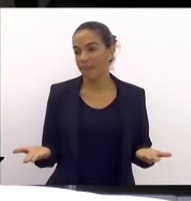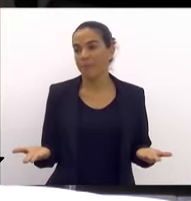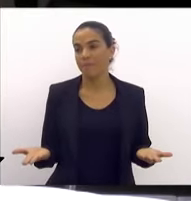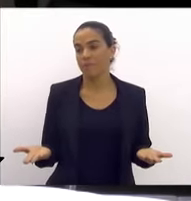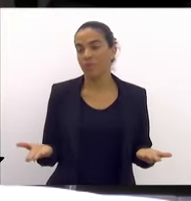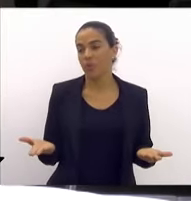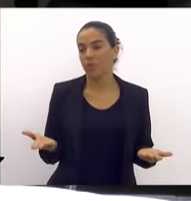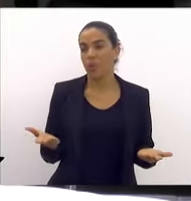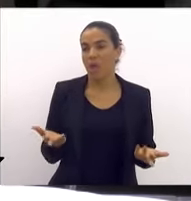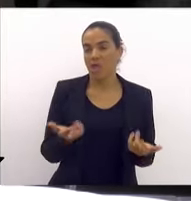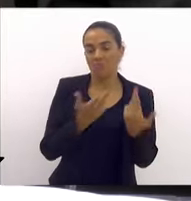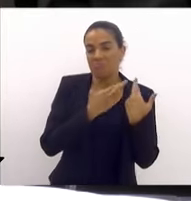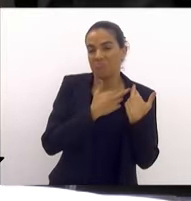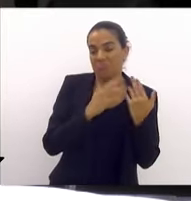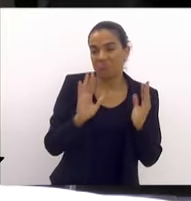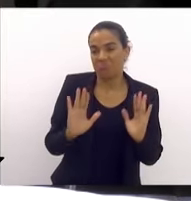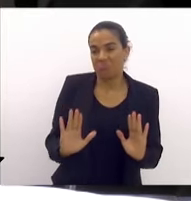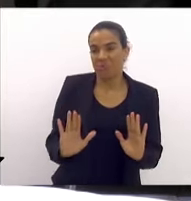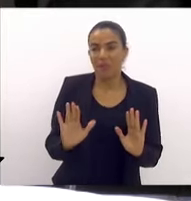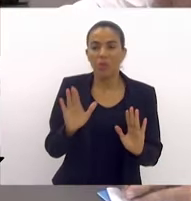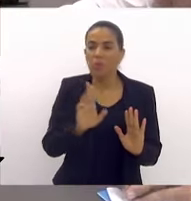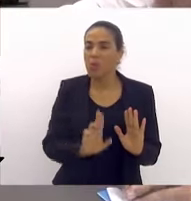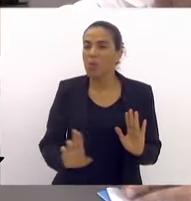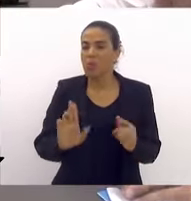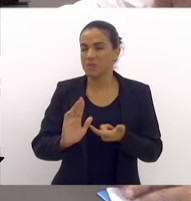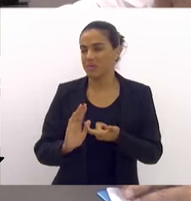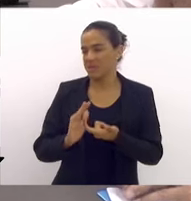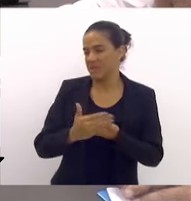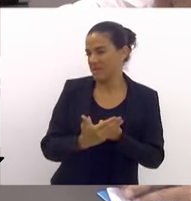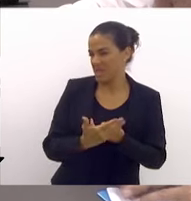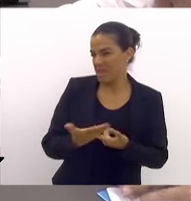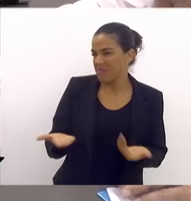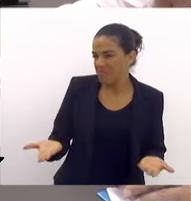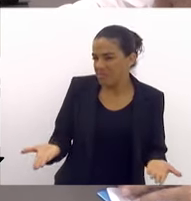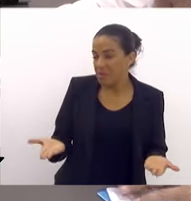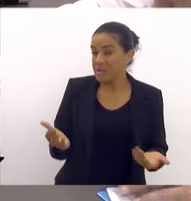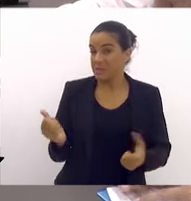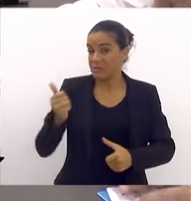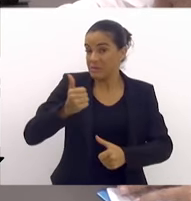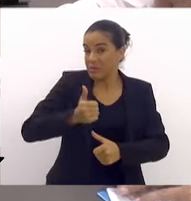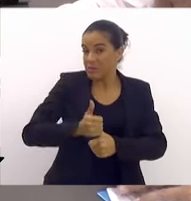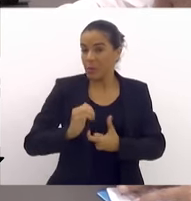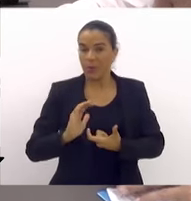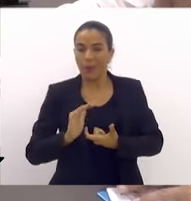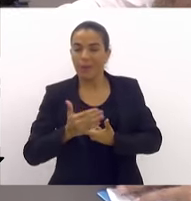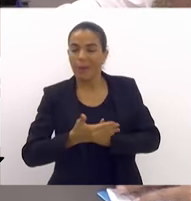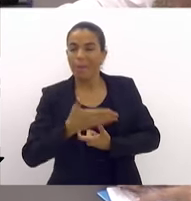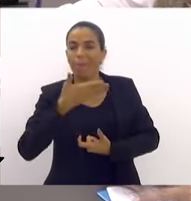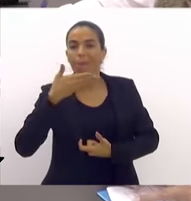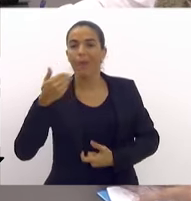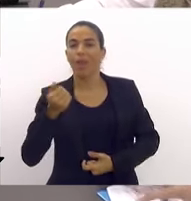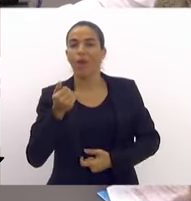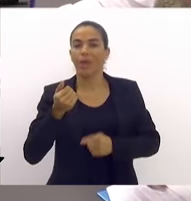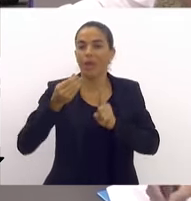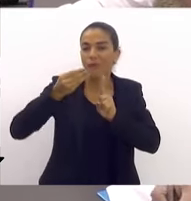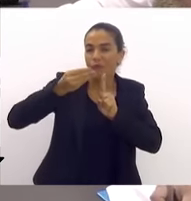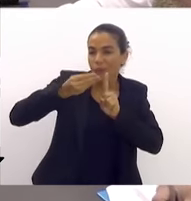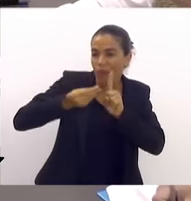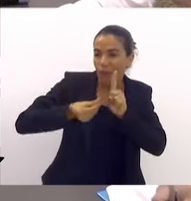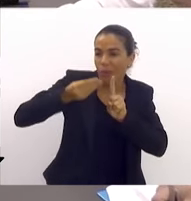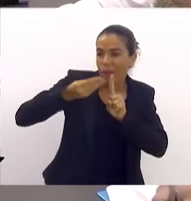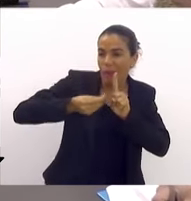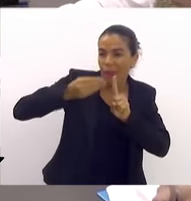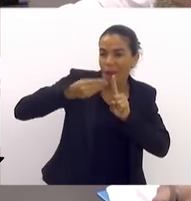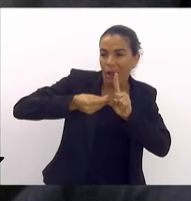Não cabe isso. Não se usa mais esse termo, né? Se fosse para substituir, faria em termos de vulnerável, porque